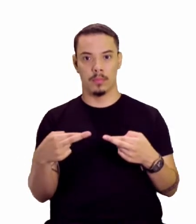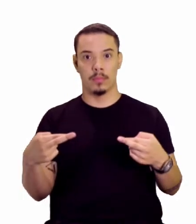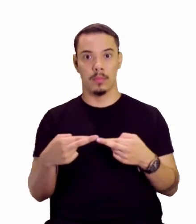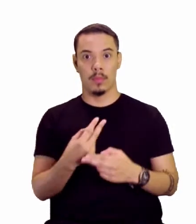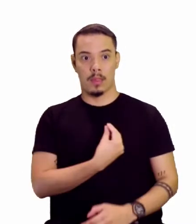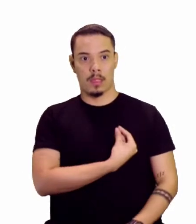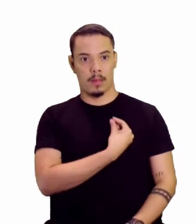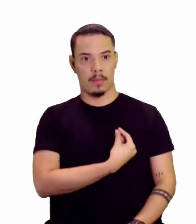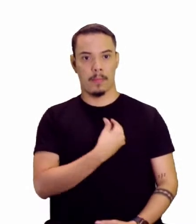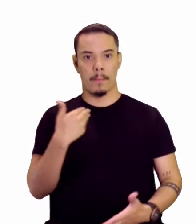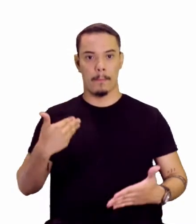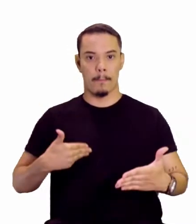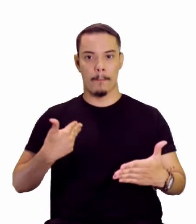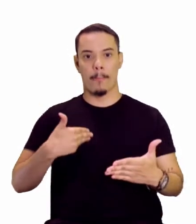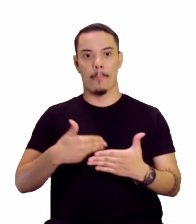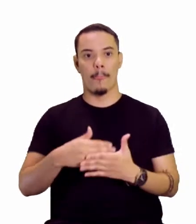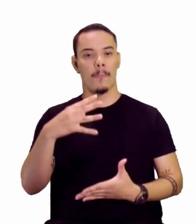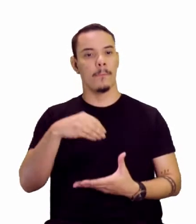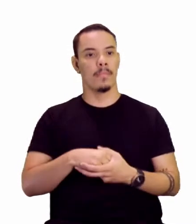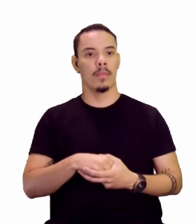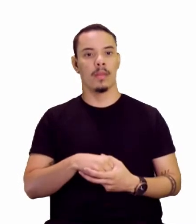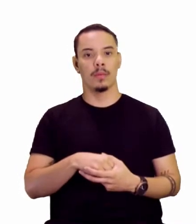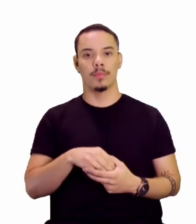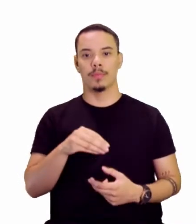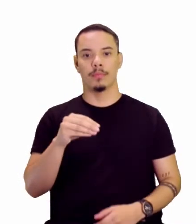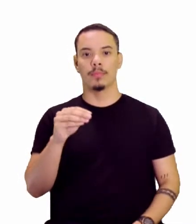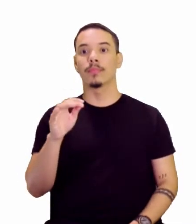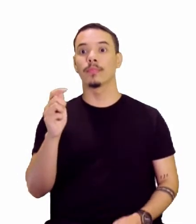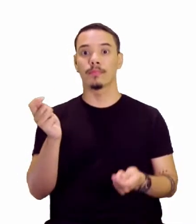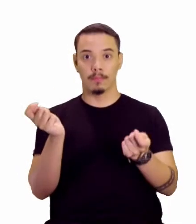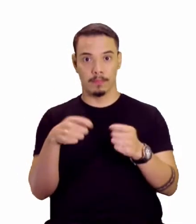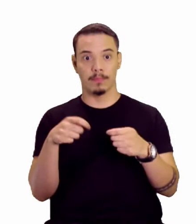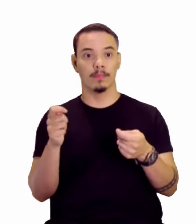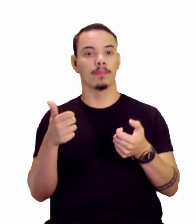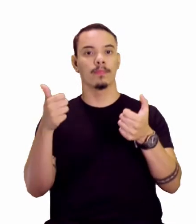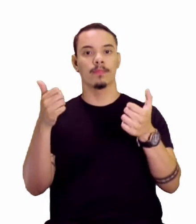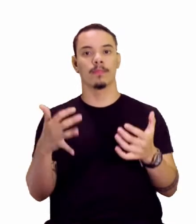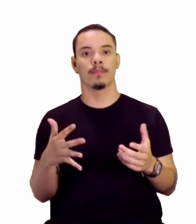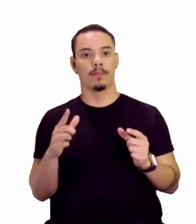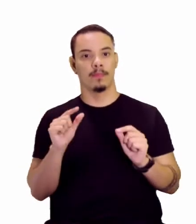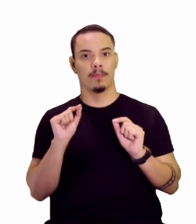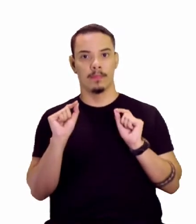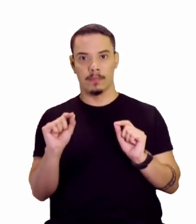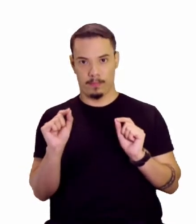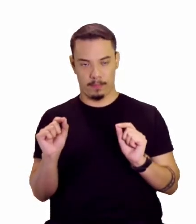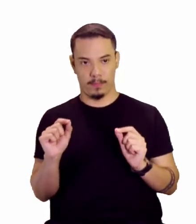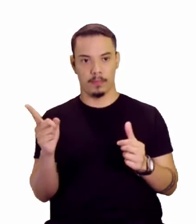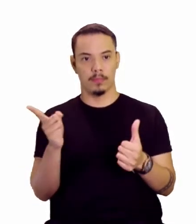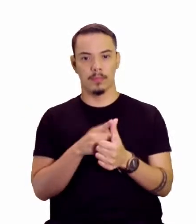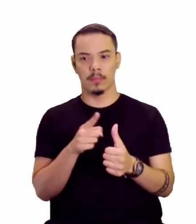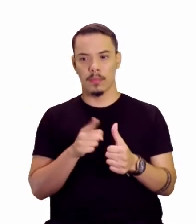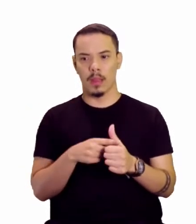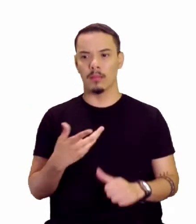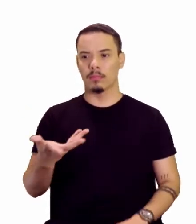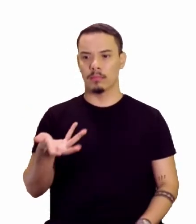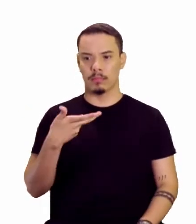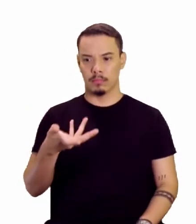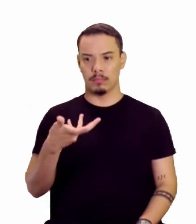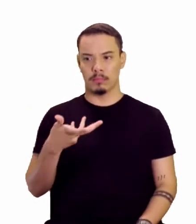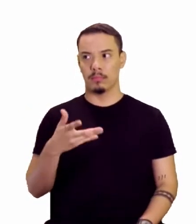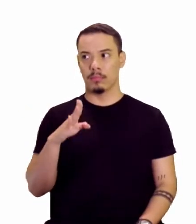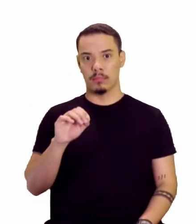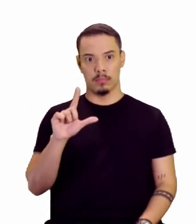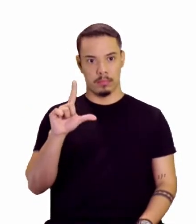no processo, no caso do ar, né? Podemos afirmar corretamente que será que a aceleração da bola